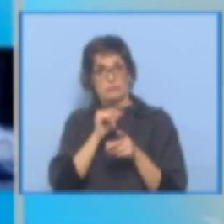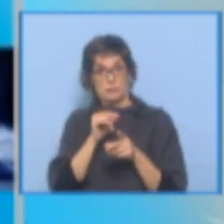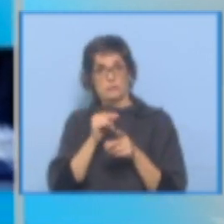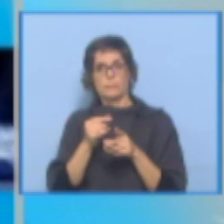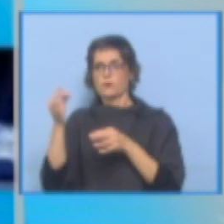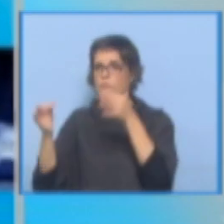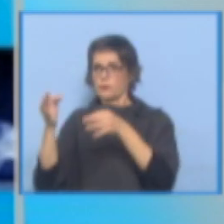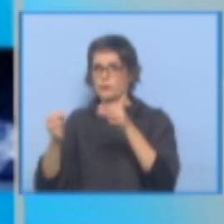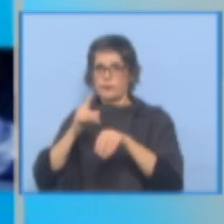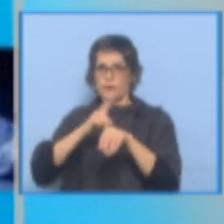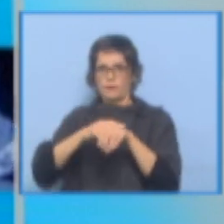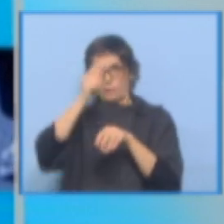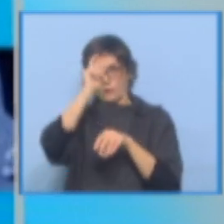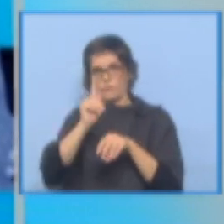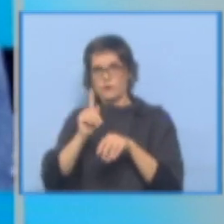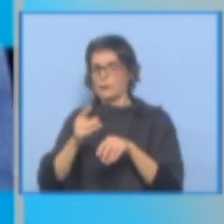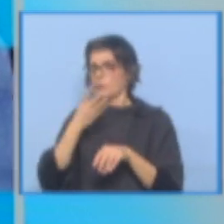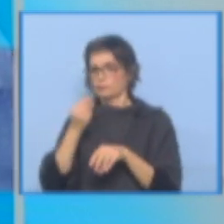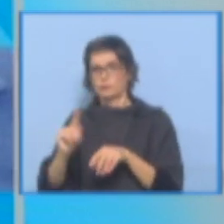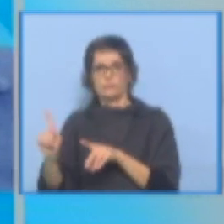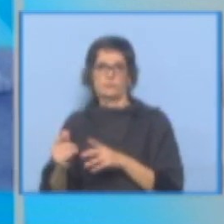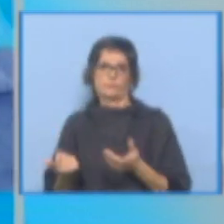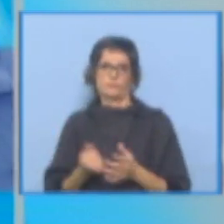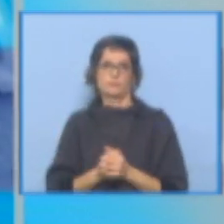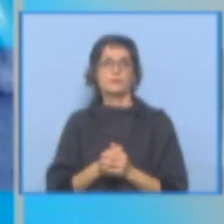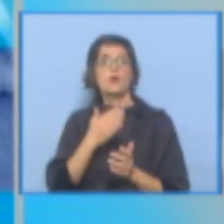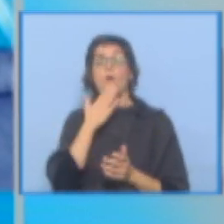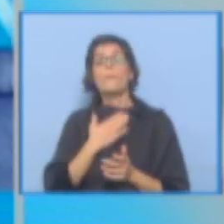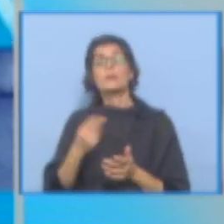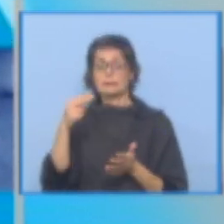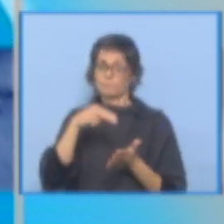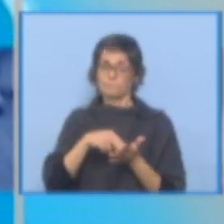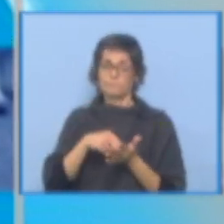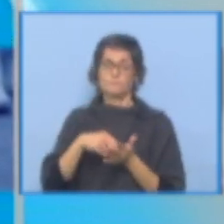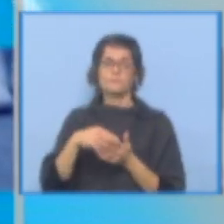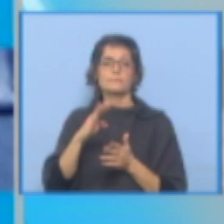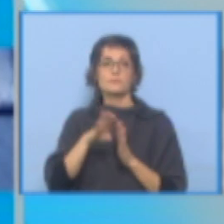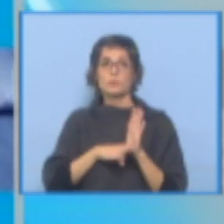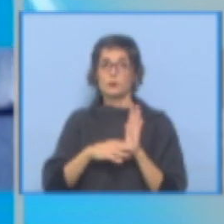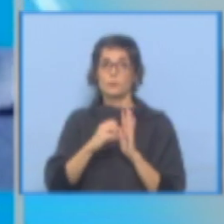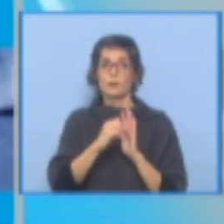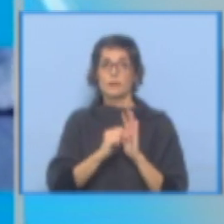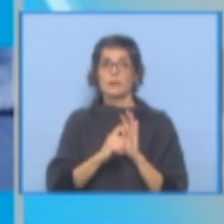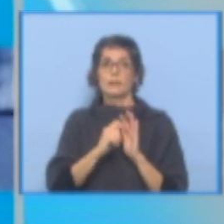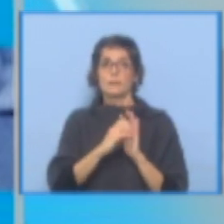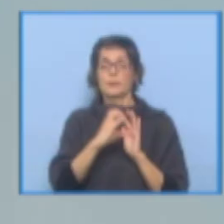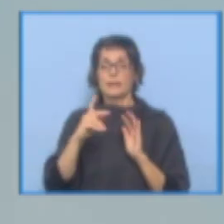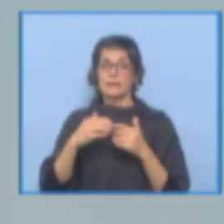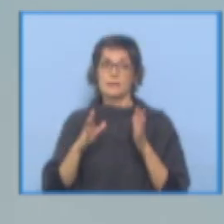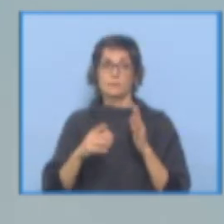útil não é justa. Graça Franco, muito obrigado por ter estado aqui no programa Eclésia a analisar esta abertura do ano judicial.